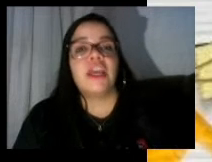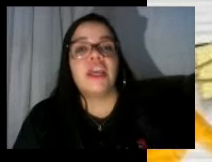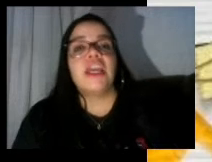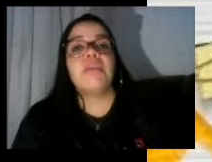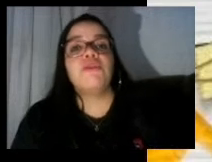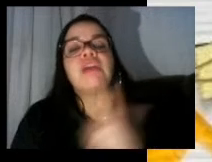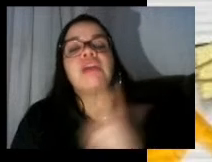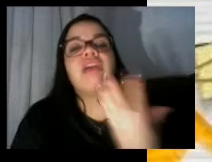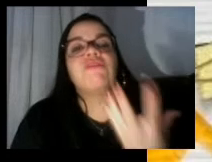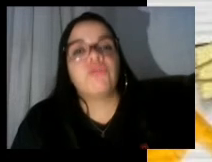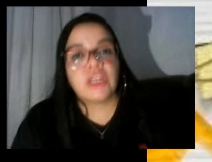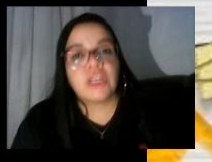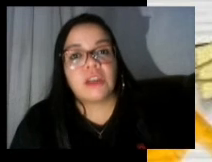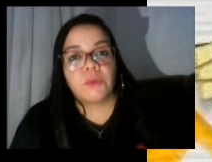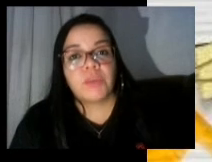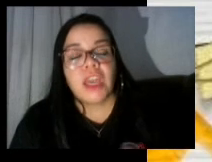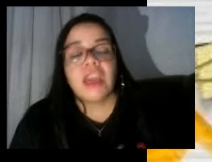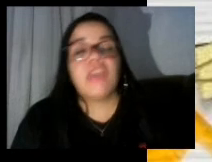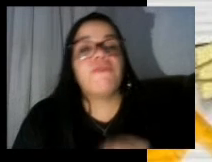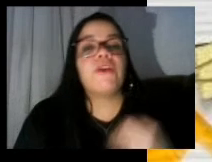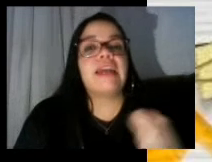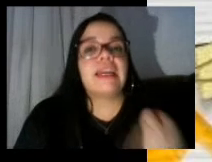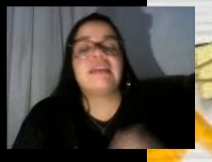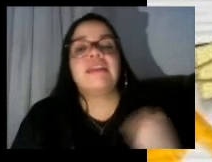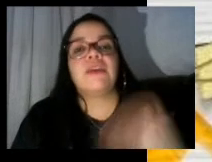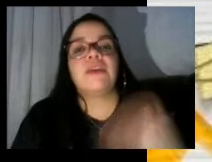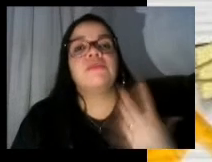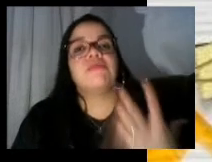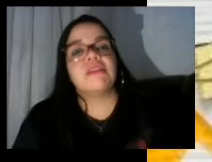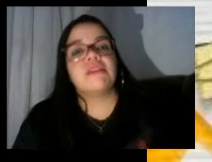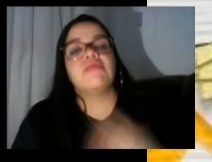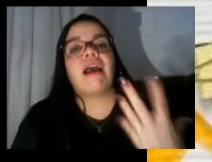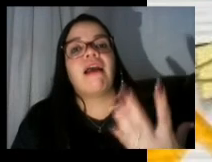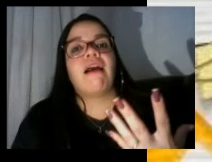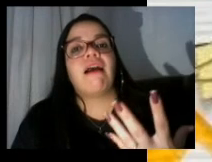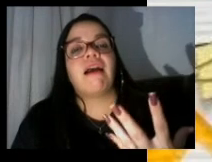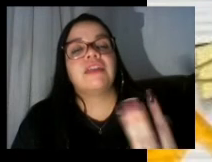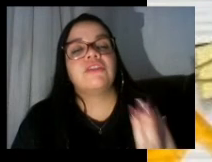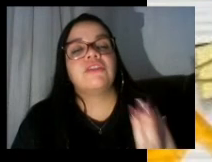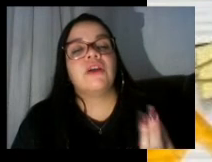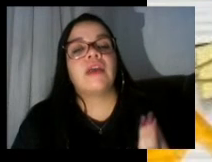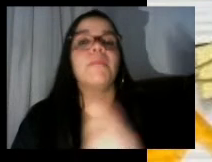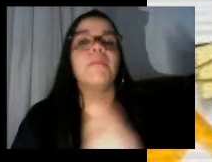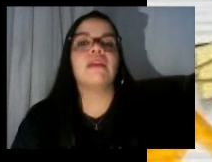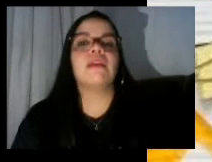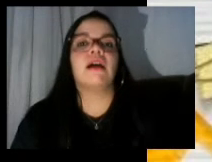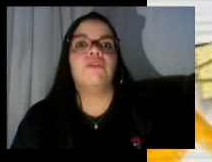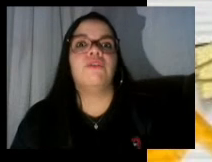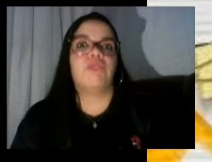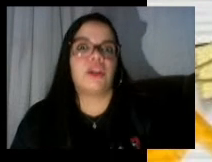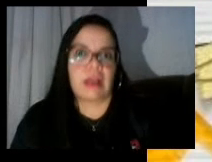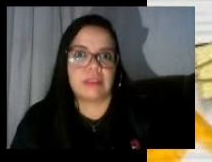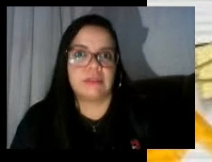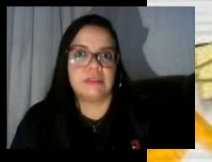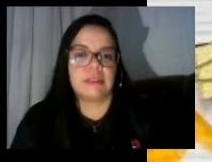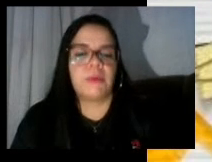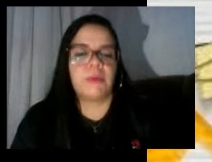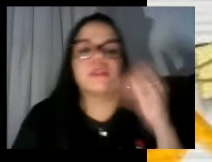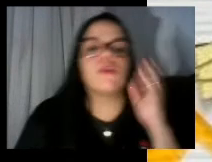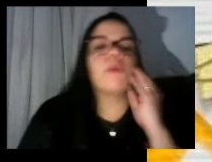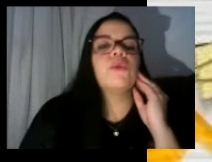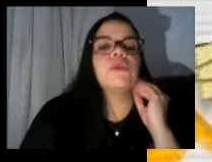restos e misturavam ao feijão. E foi aí que deu-se início à comida feijoada,